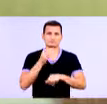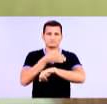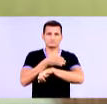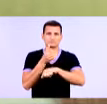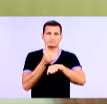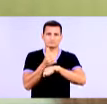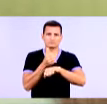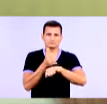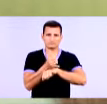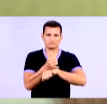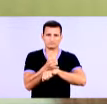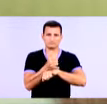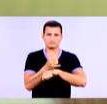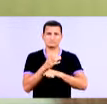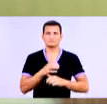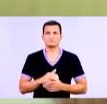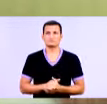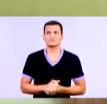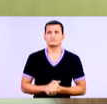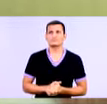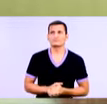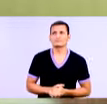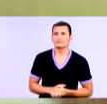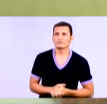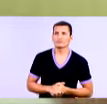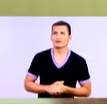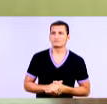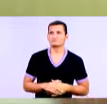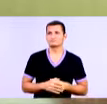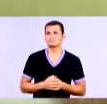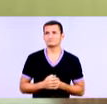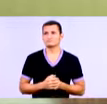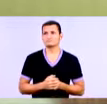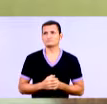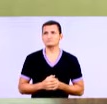Cerejeiras. Deixa eu achar aqui.